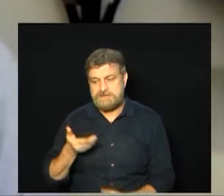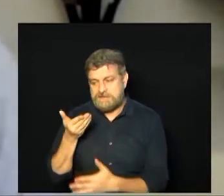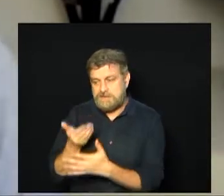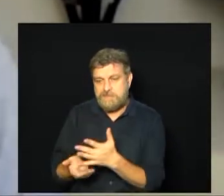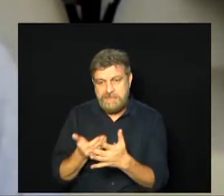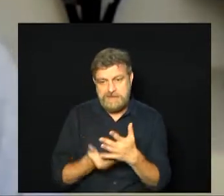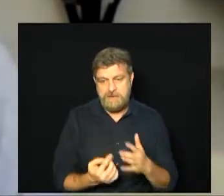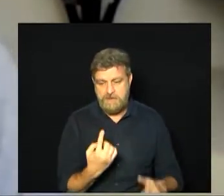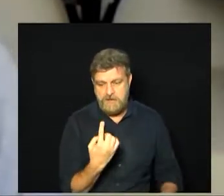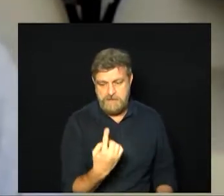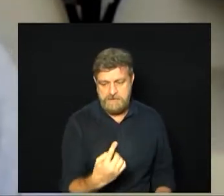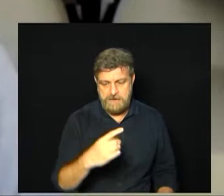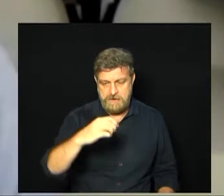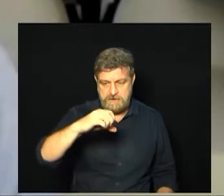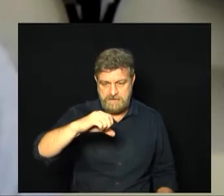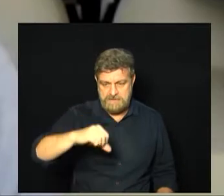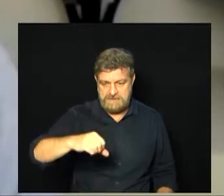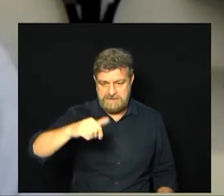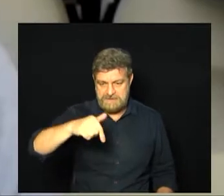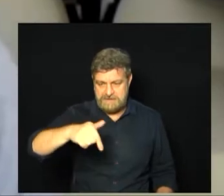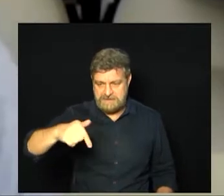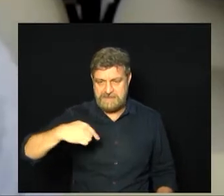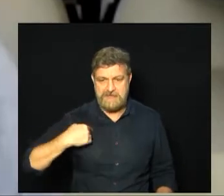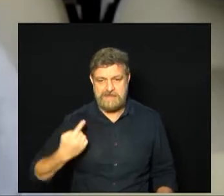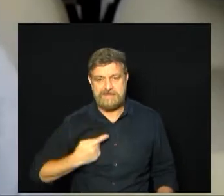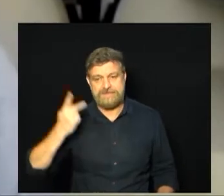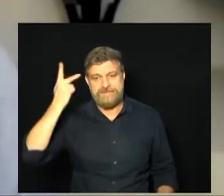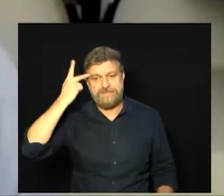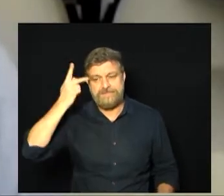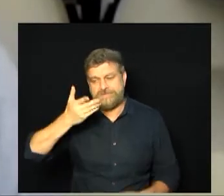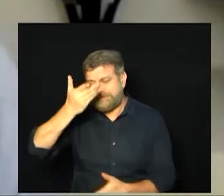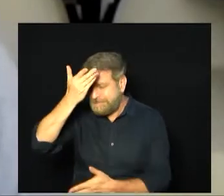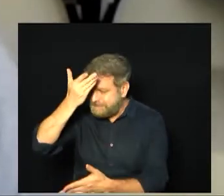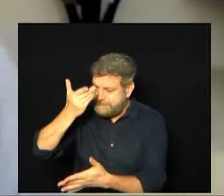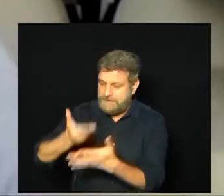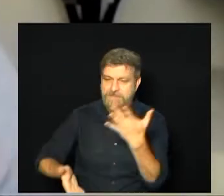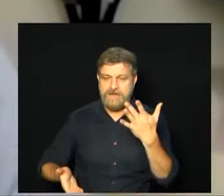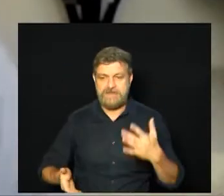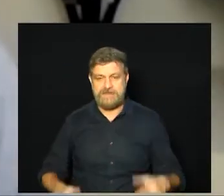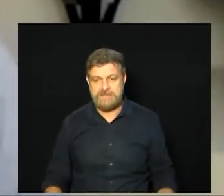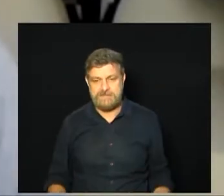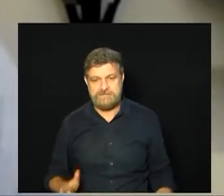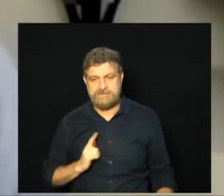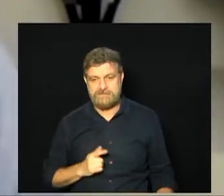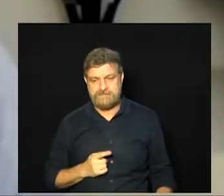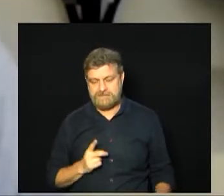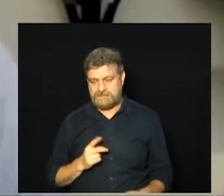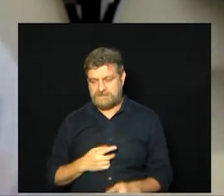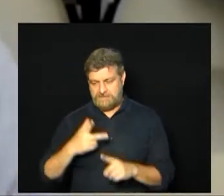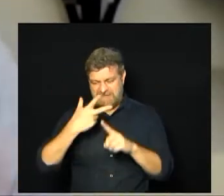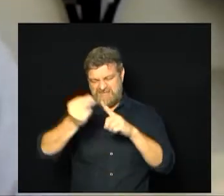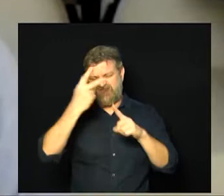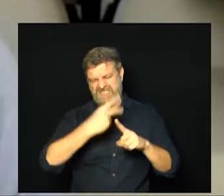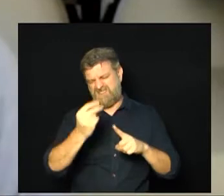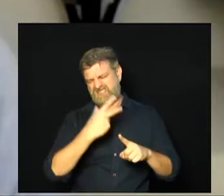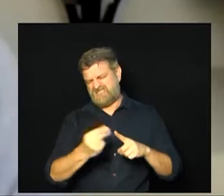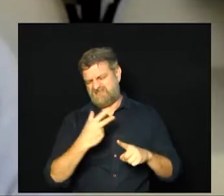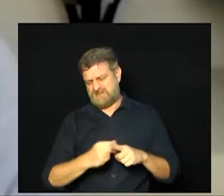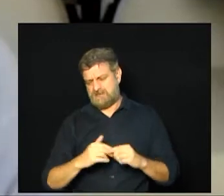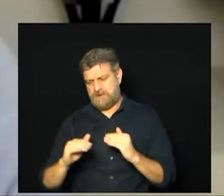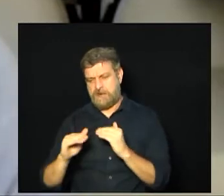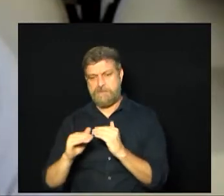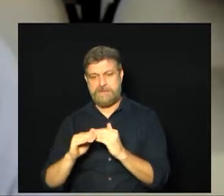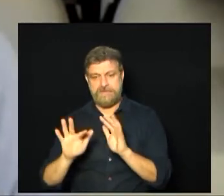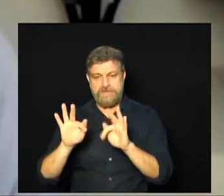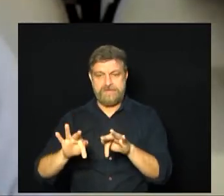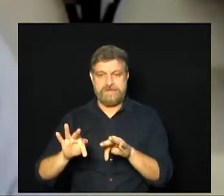Gabriel, em 1977 perdemos aqui para o São Paulo, na disputa de pênaltis, sem perder um jogo. A gente empatou o jogo final e perdeu